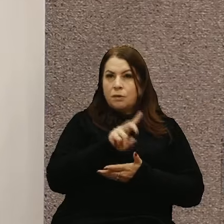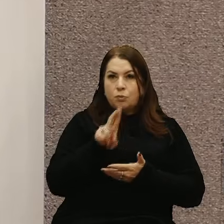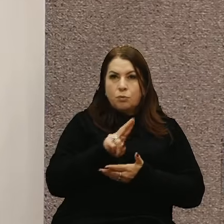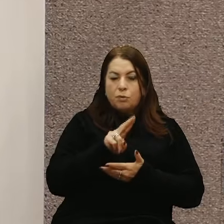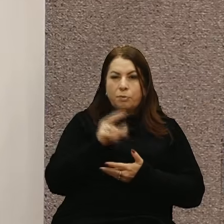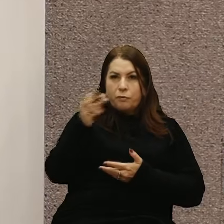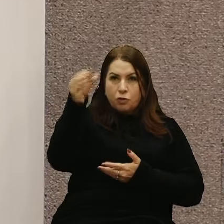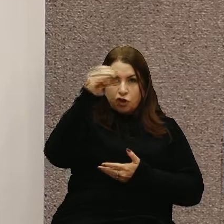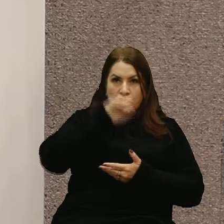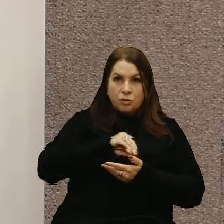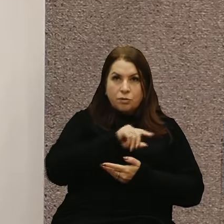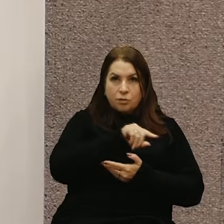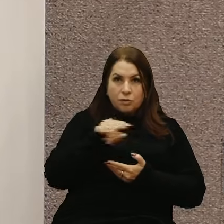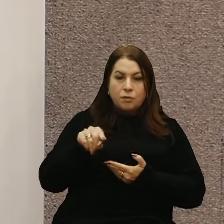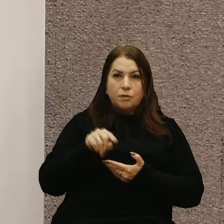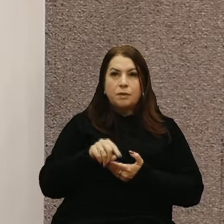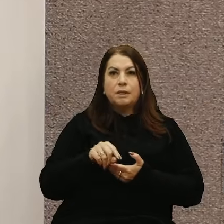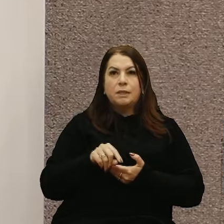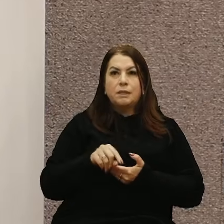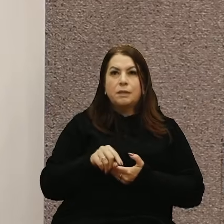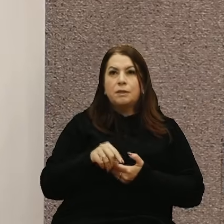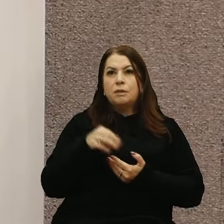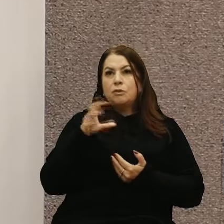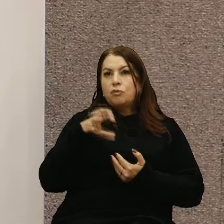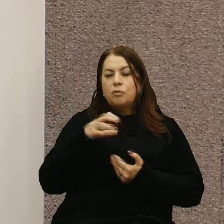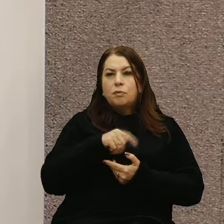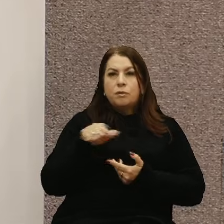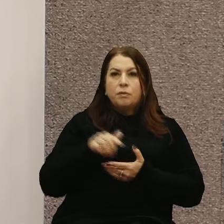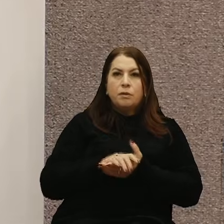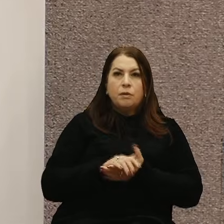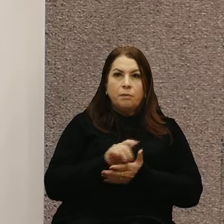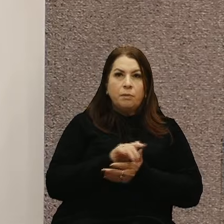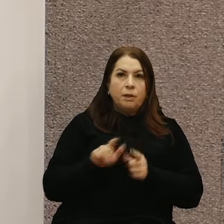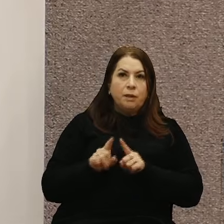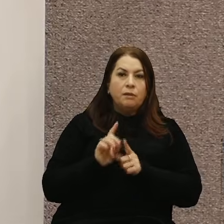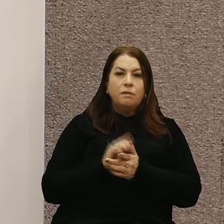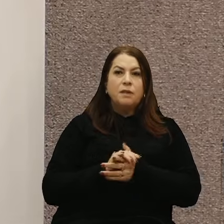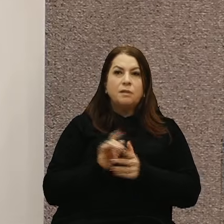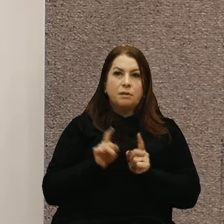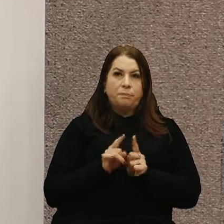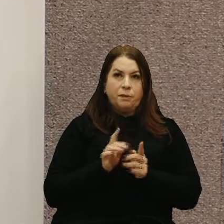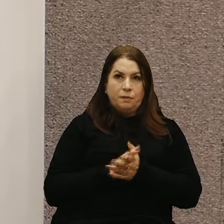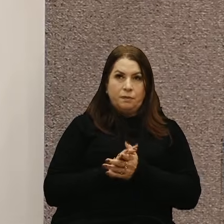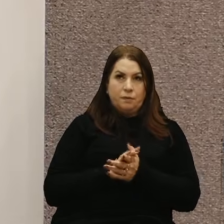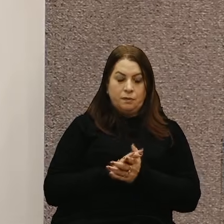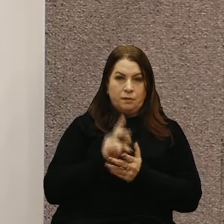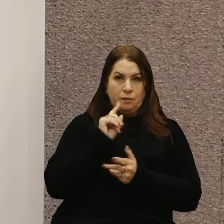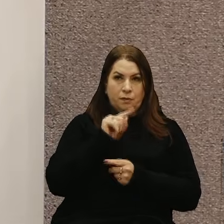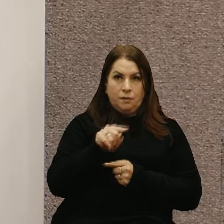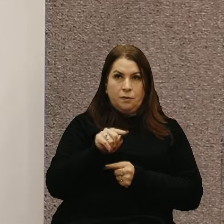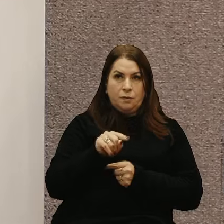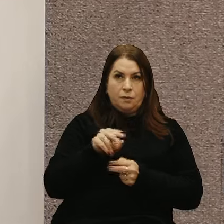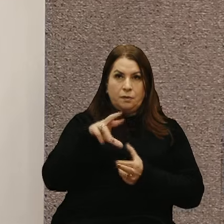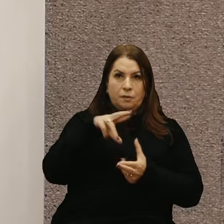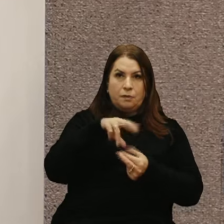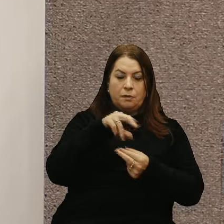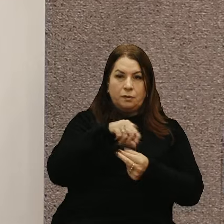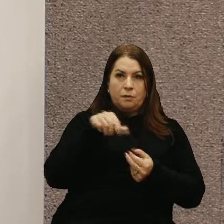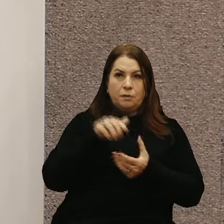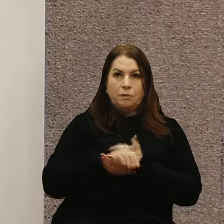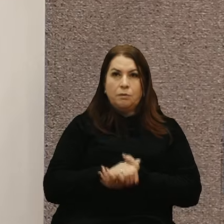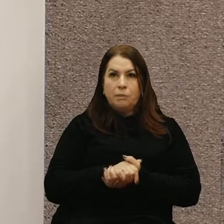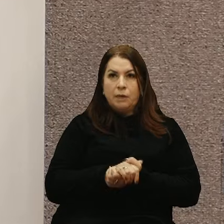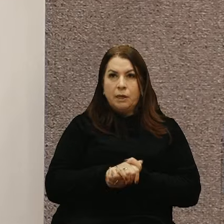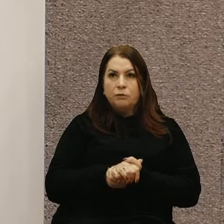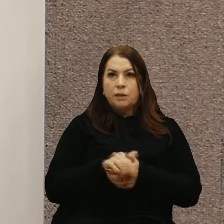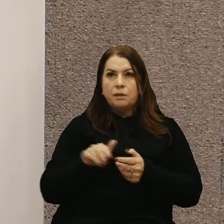tampa para fechar e conservar, abrigado da chuva e etc., da umidade, o lixo seletivo que depois vai passar pela reciclagem, etc.